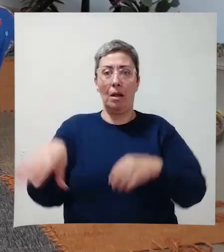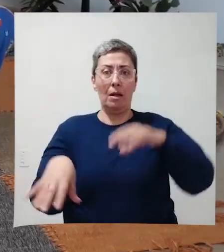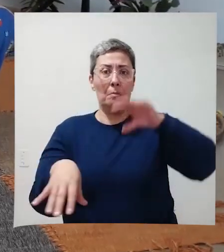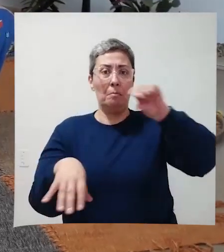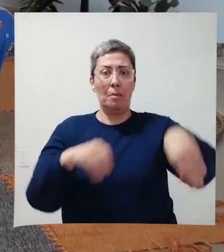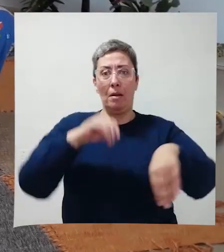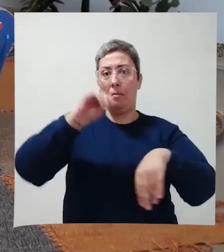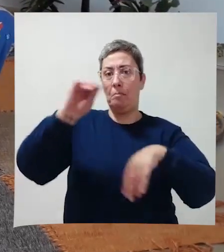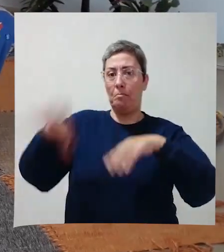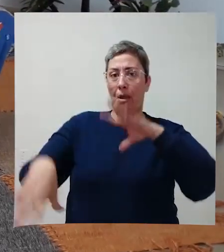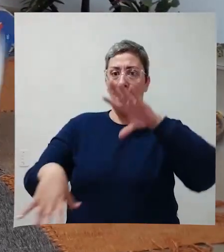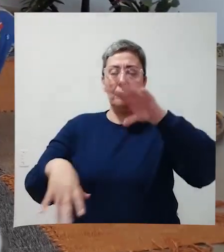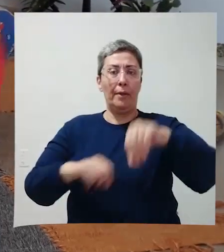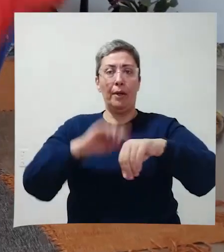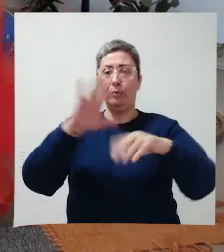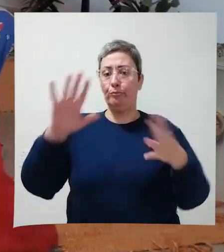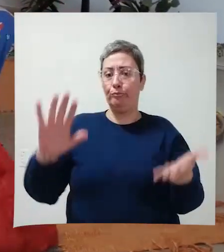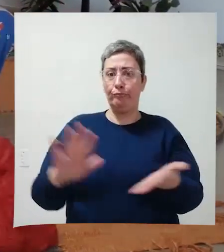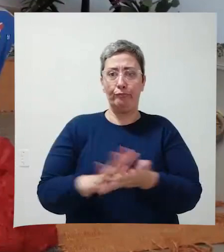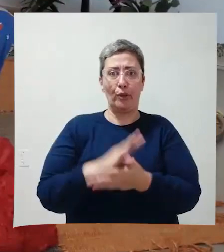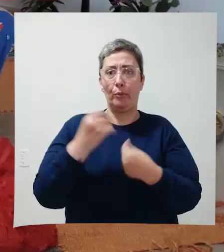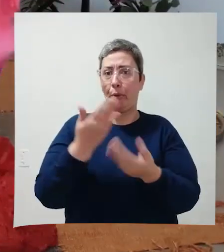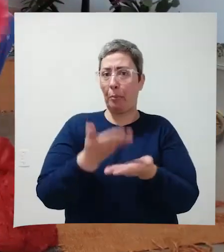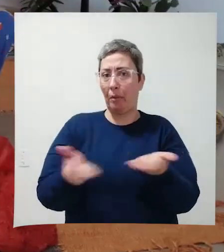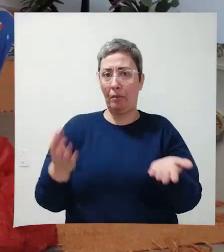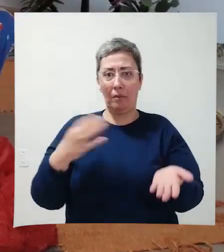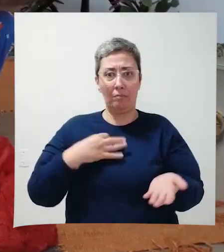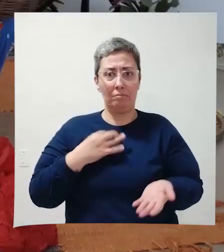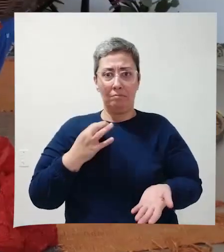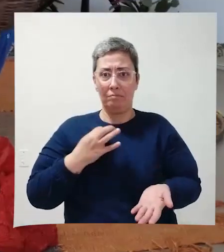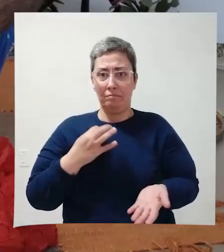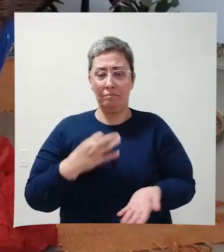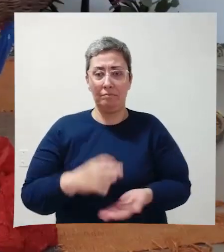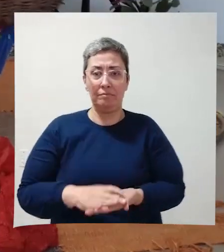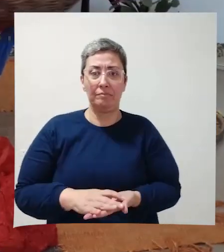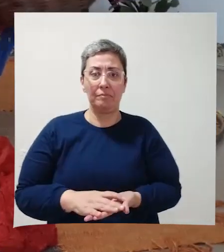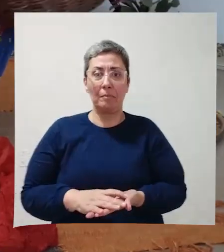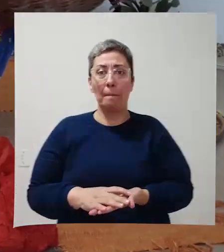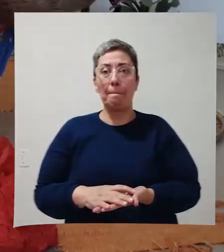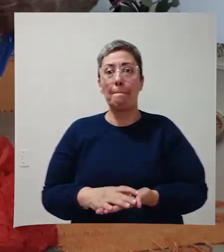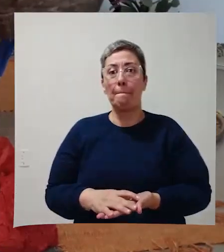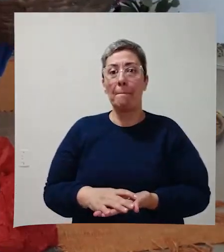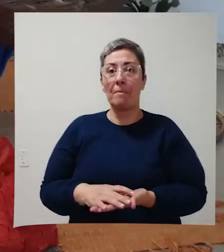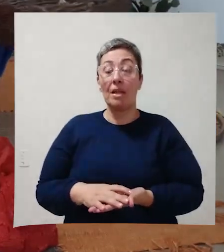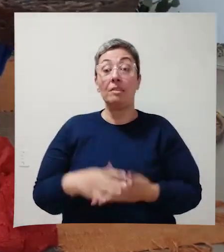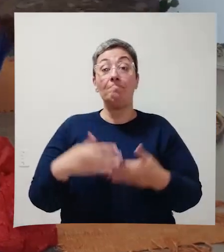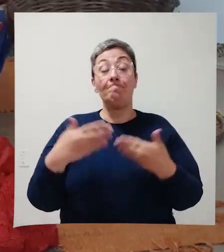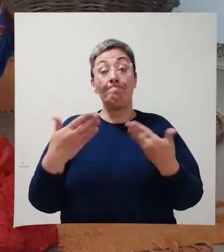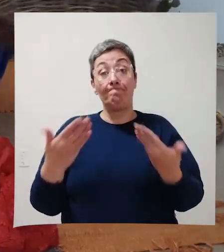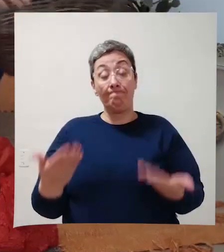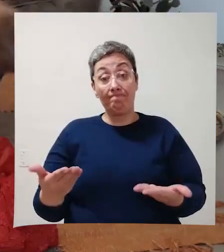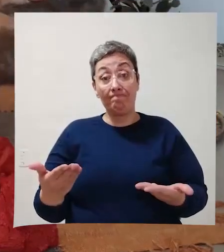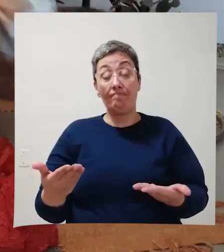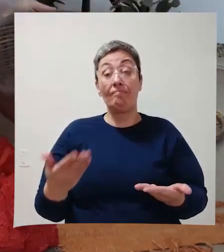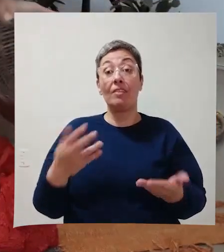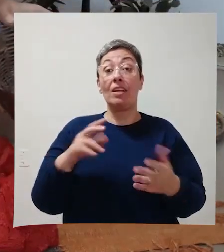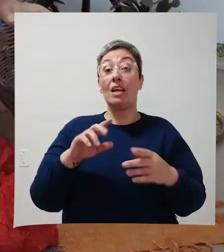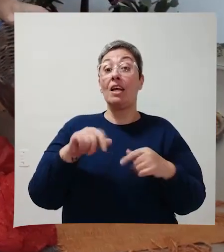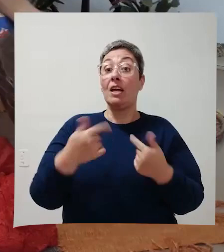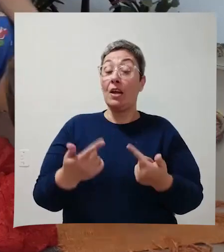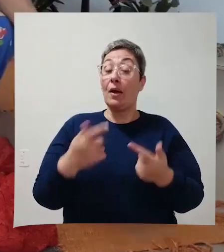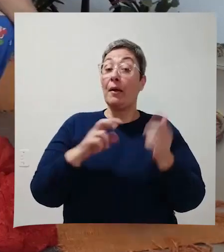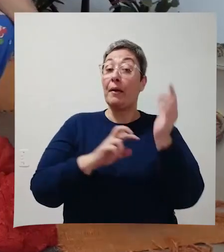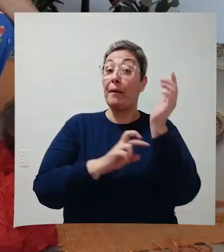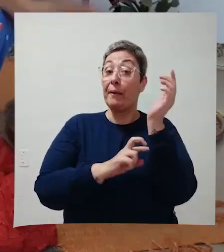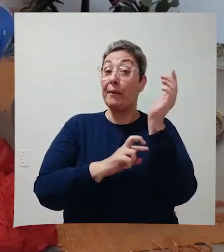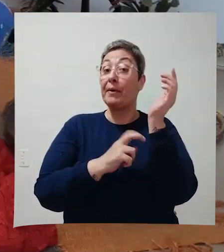cá, ela derrubou praticamente todos os tecidos. É aí que